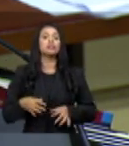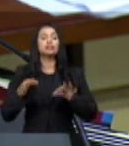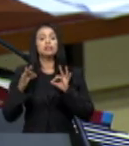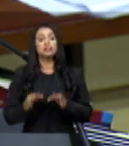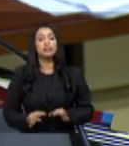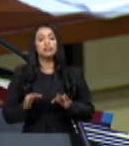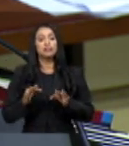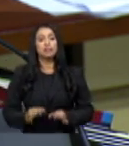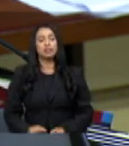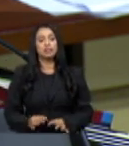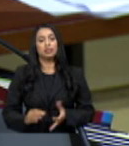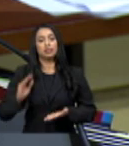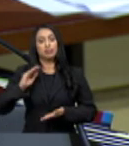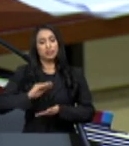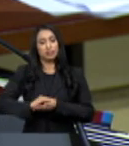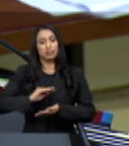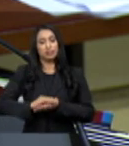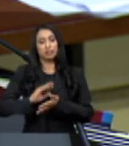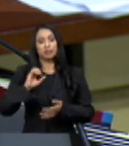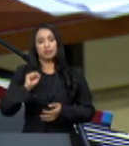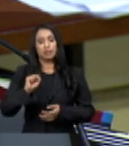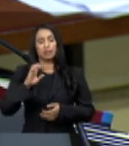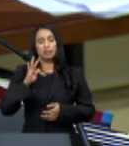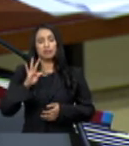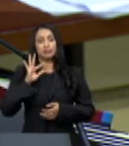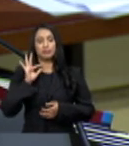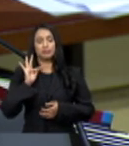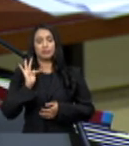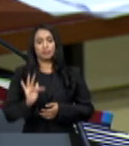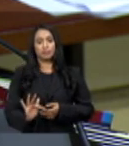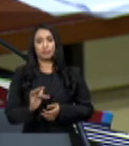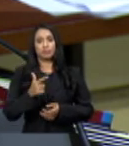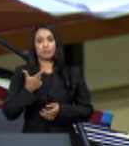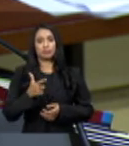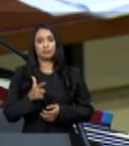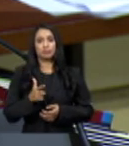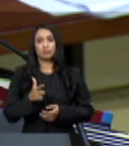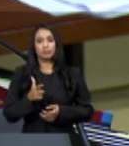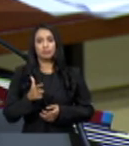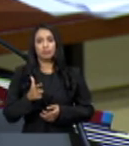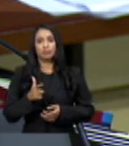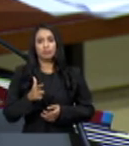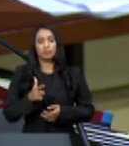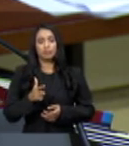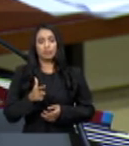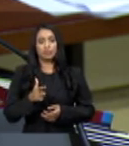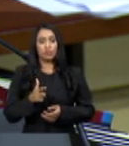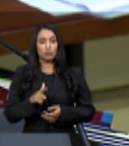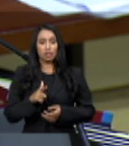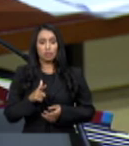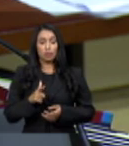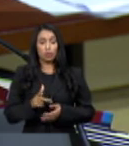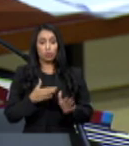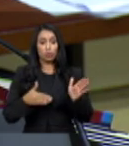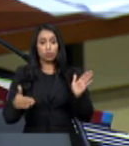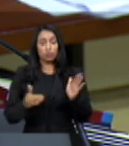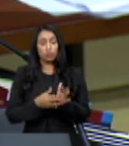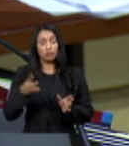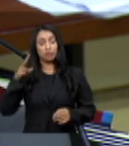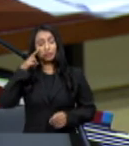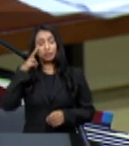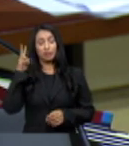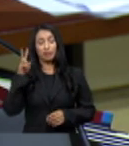o supremo tribunal federal não deve atuar para as ministro luiz fux se chamava a atenção